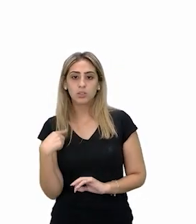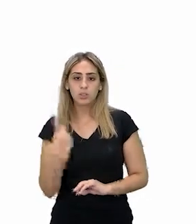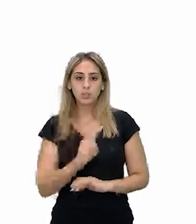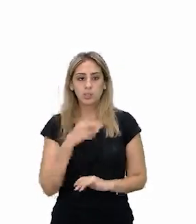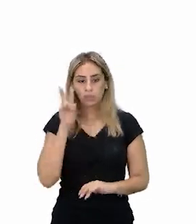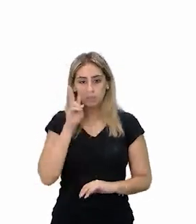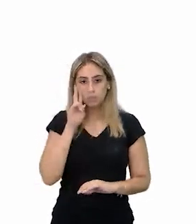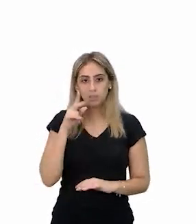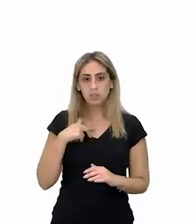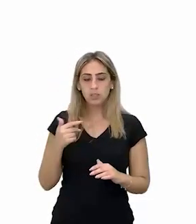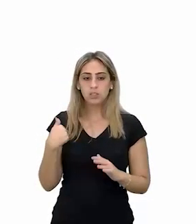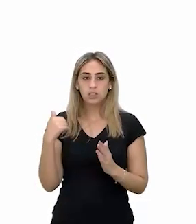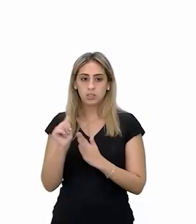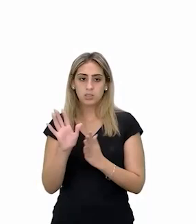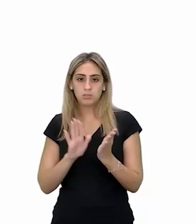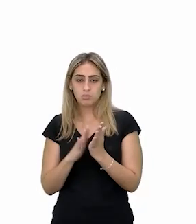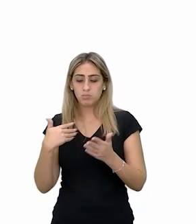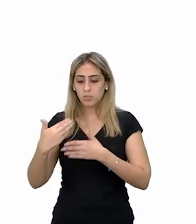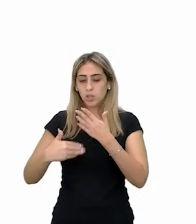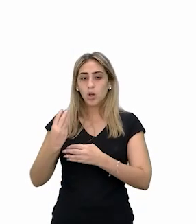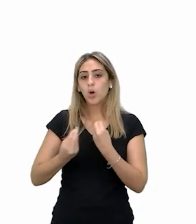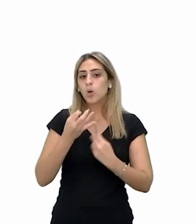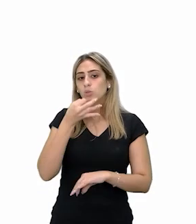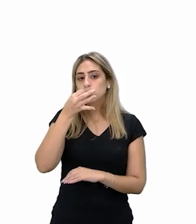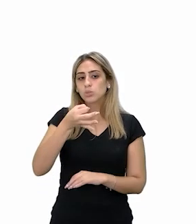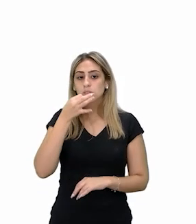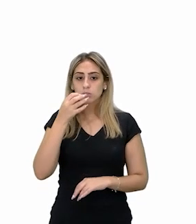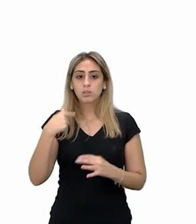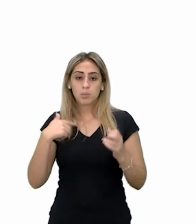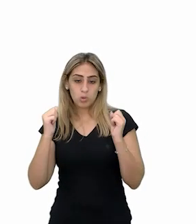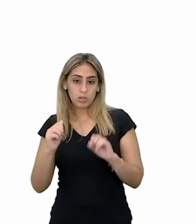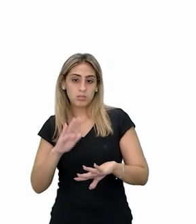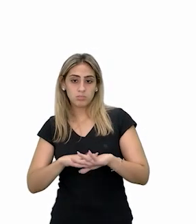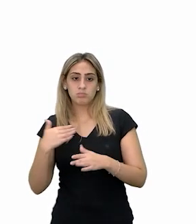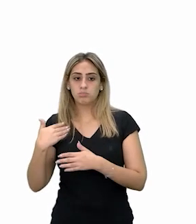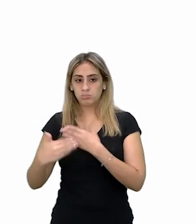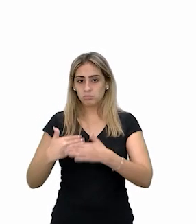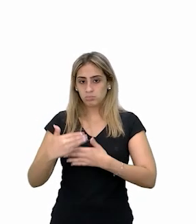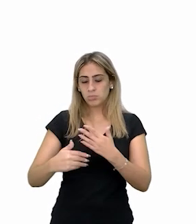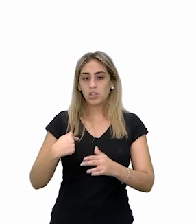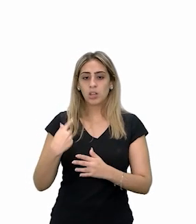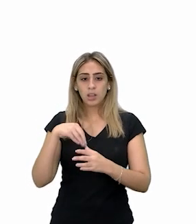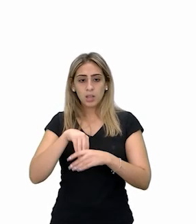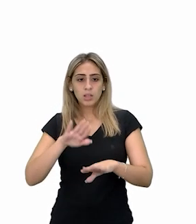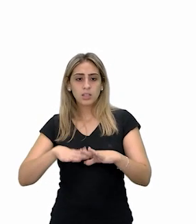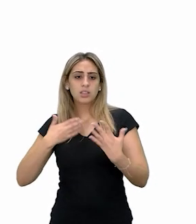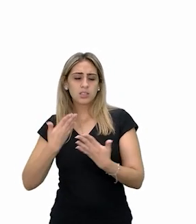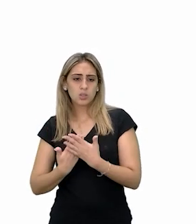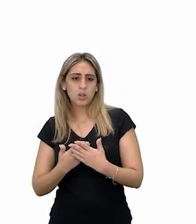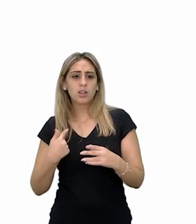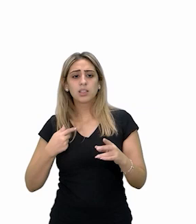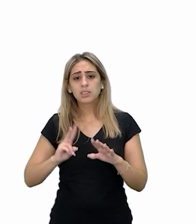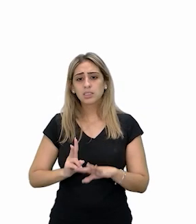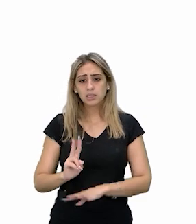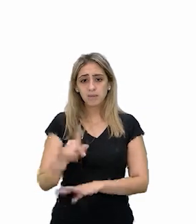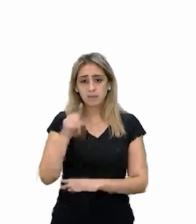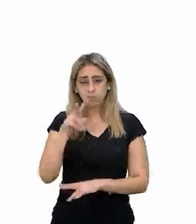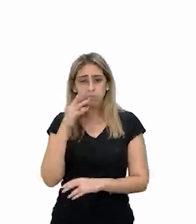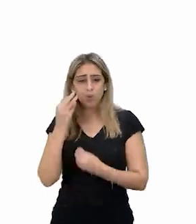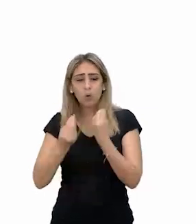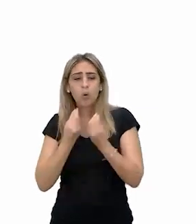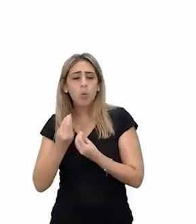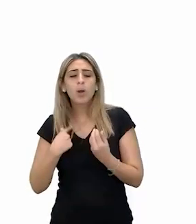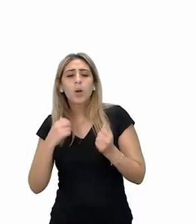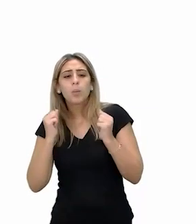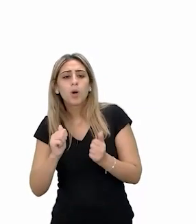aqui as atividades para o desdobramento como sugestões que vocês poderão desenvolver nas suas escolas e sempre com esse olhar de como